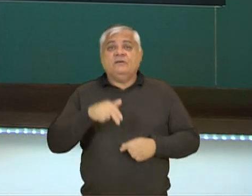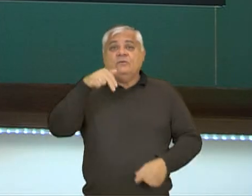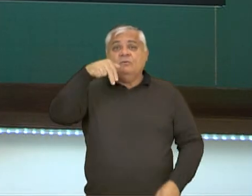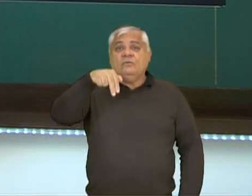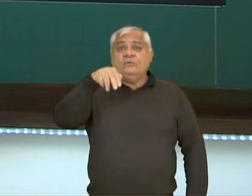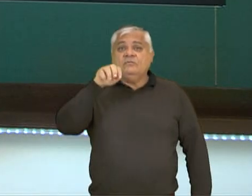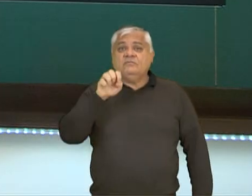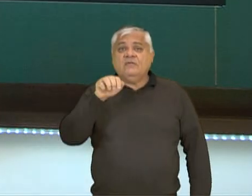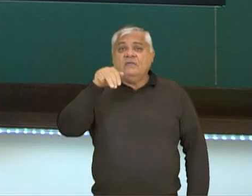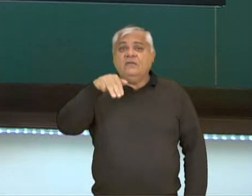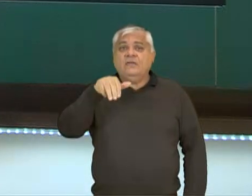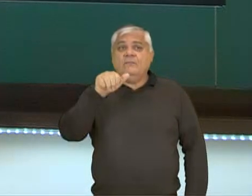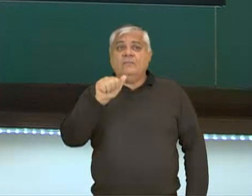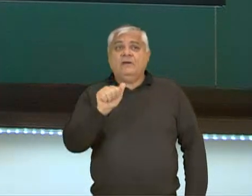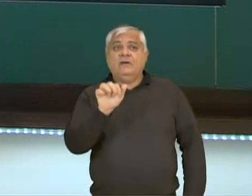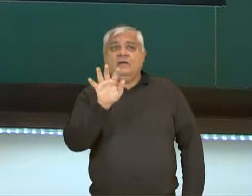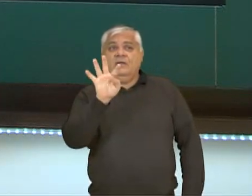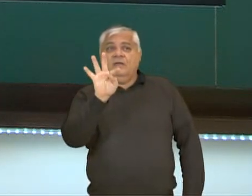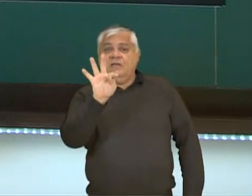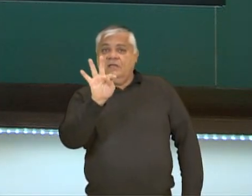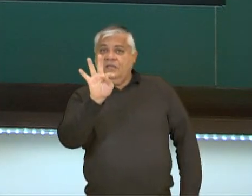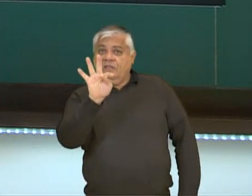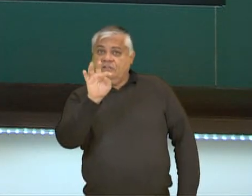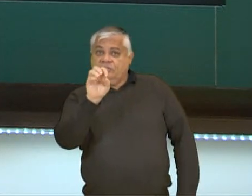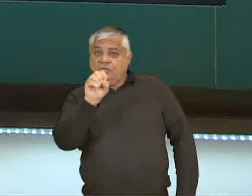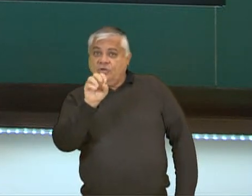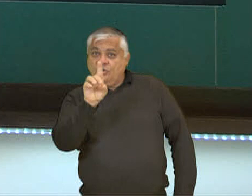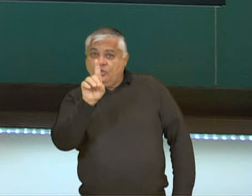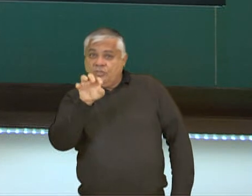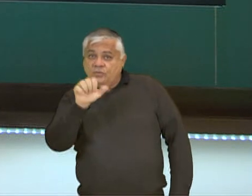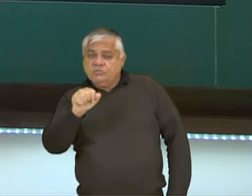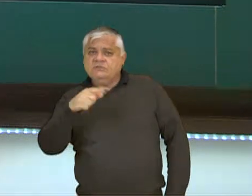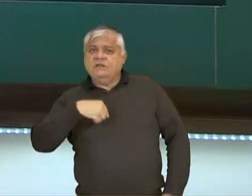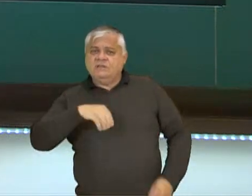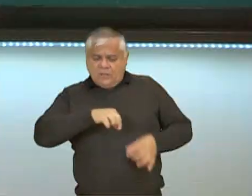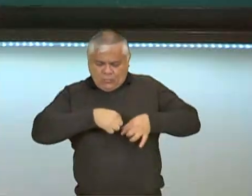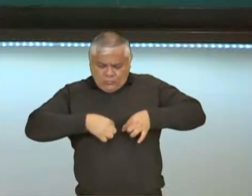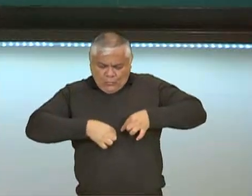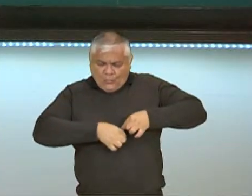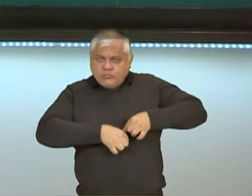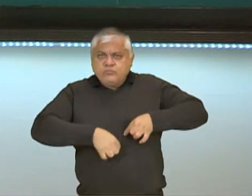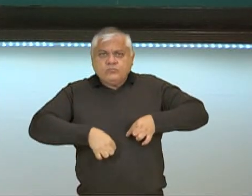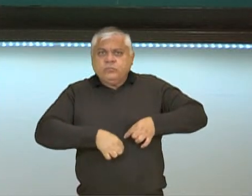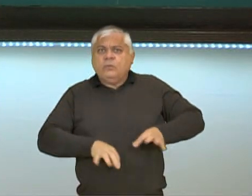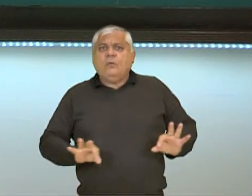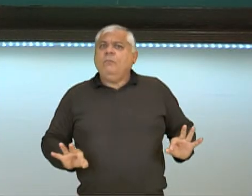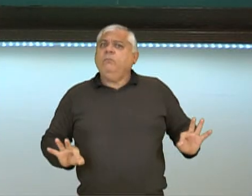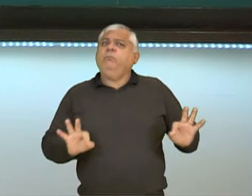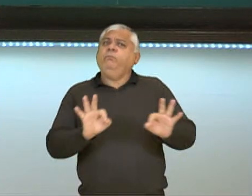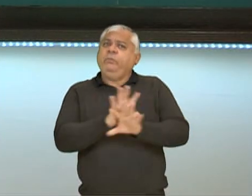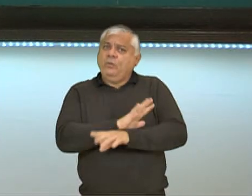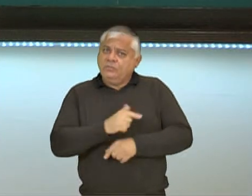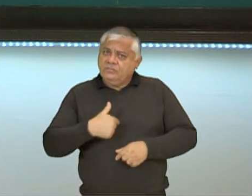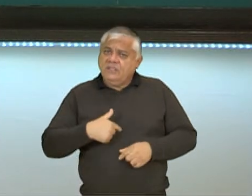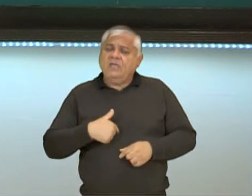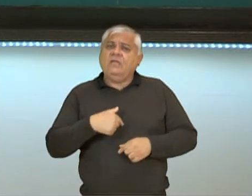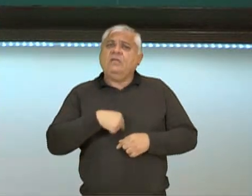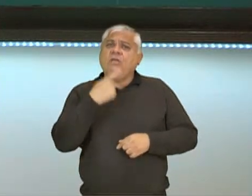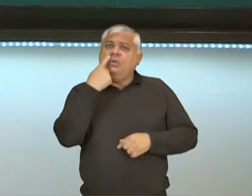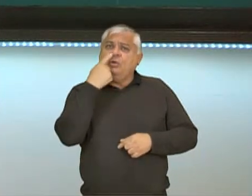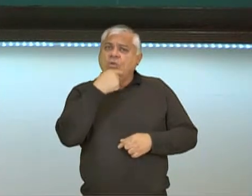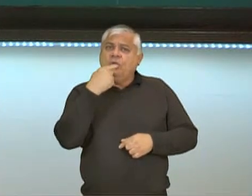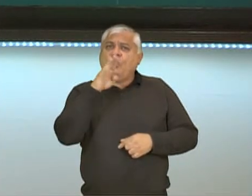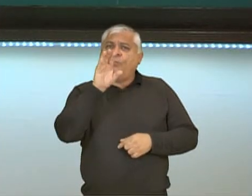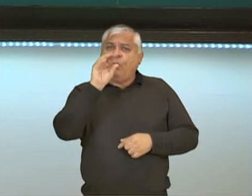os nematódeos, eles possuem o sistema digestório completo. O que quer dizer isso? Quer dizer que eles possuem boca e